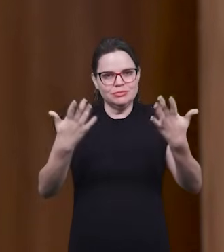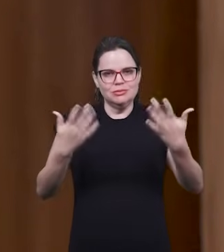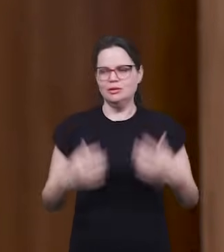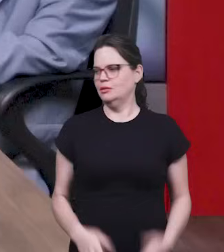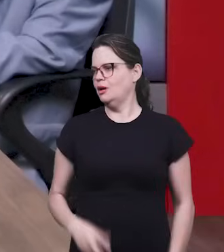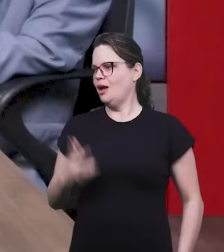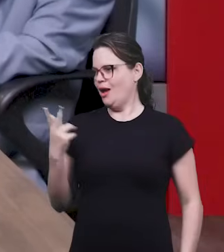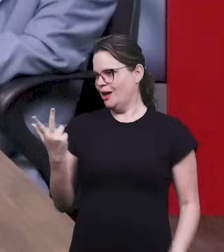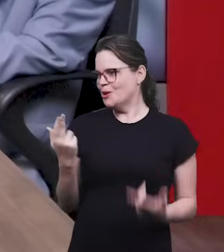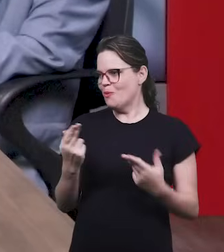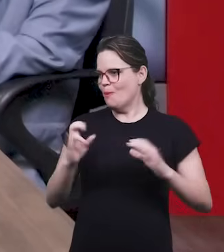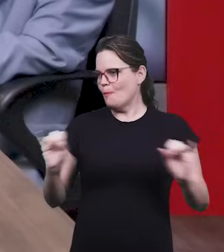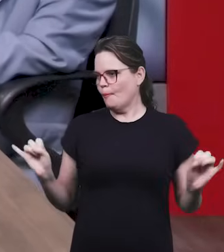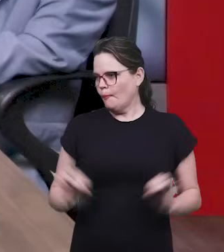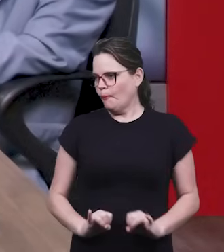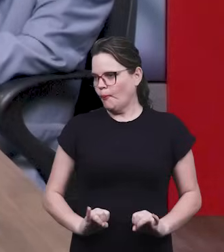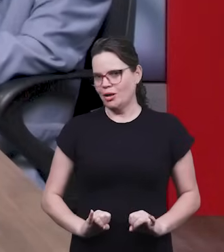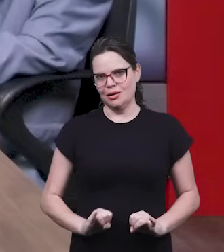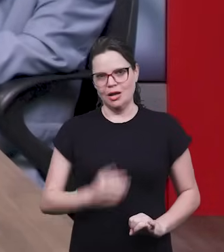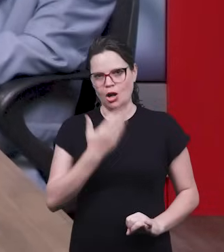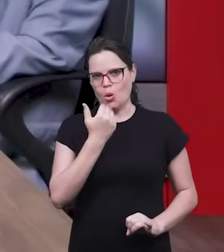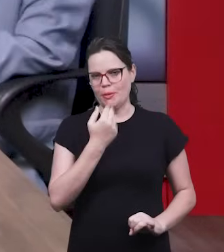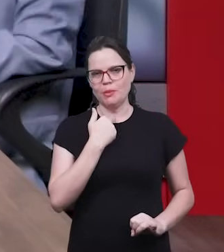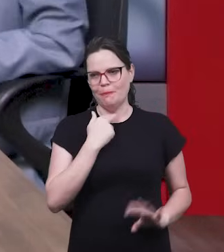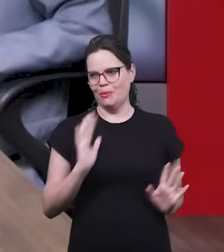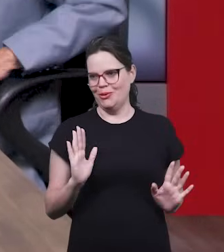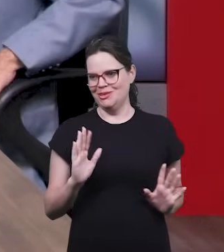Igual emagrecer, né? Não comer.